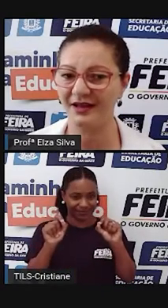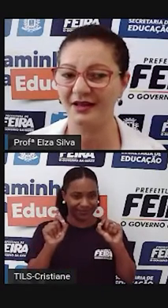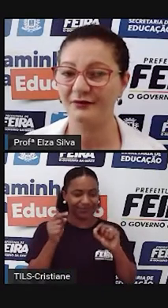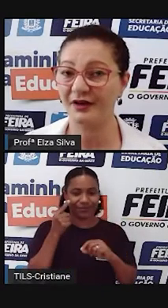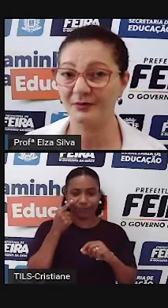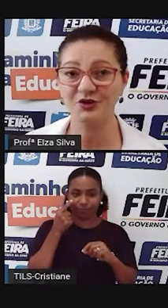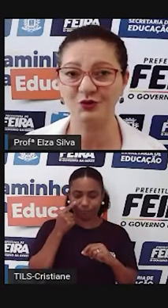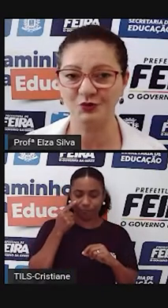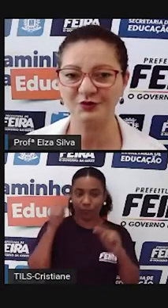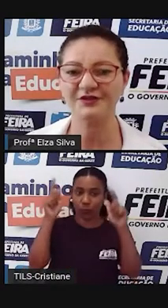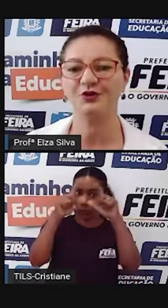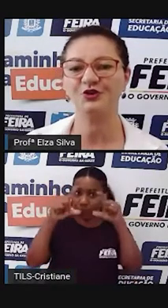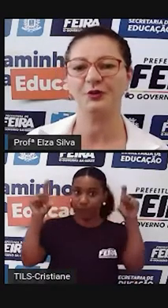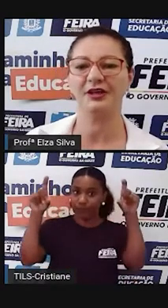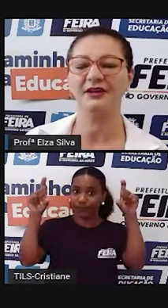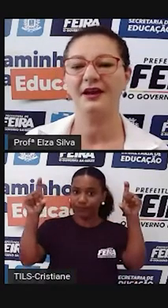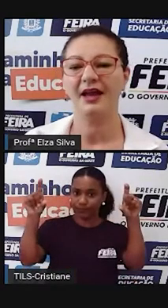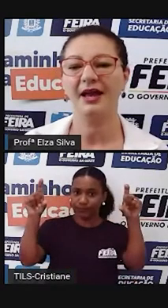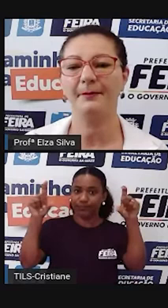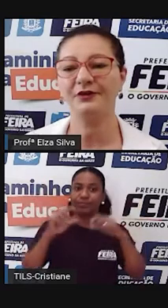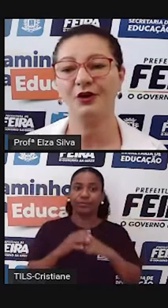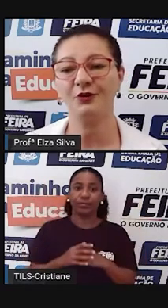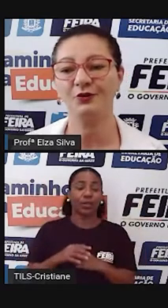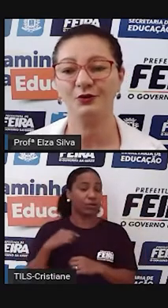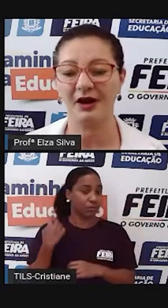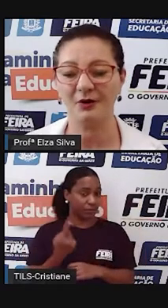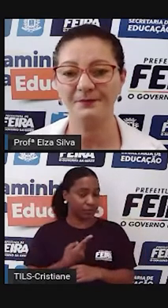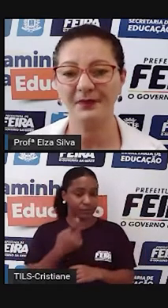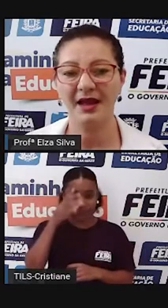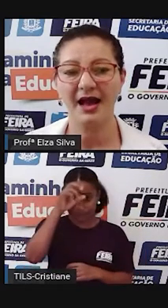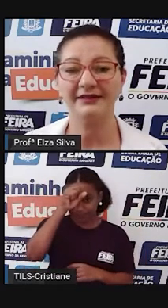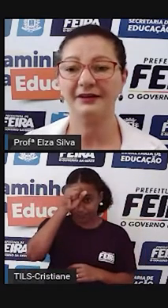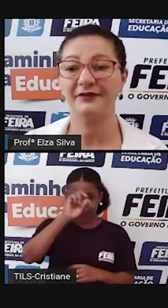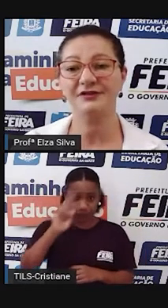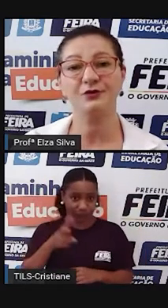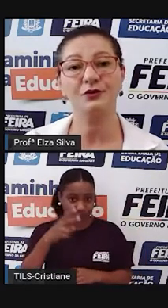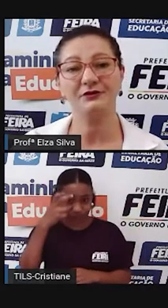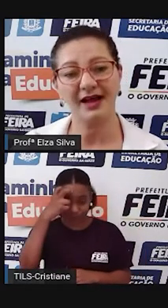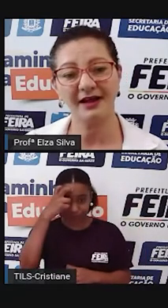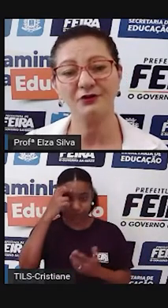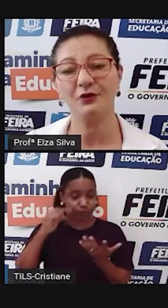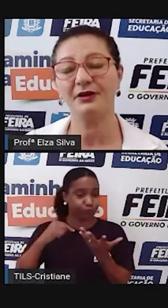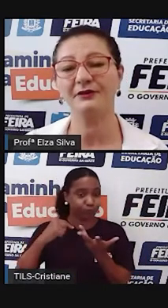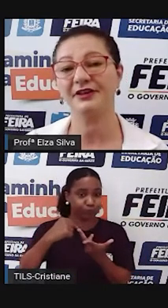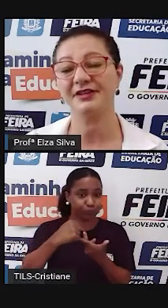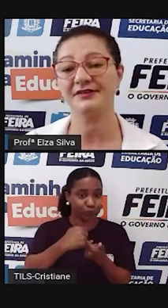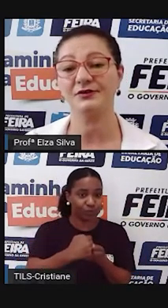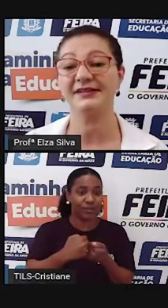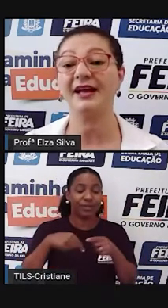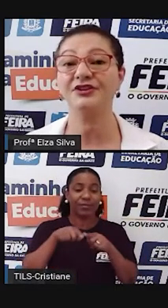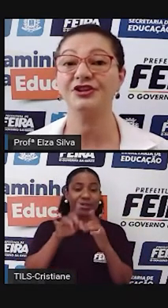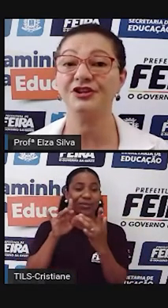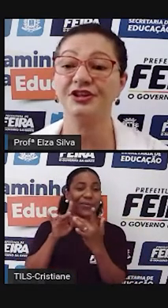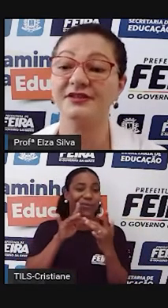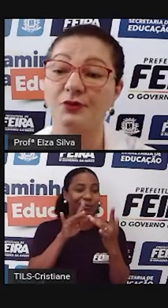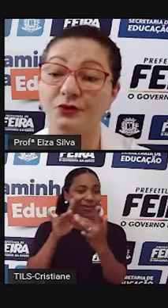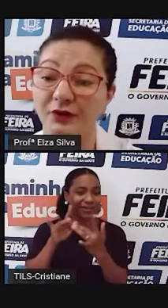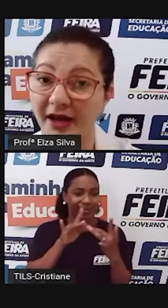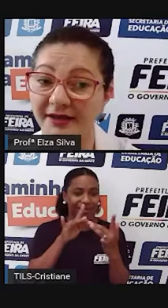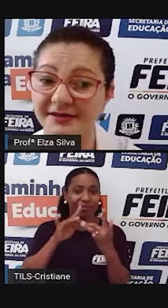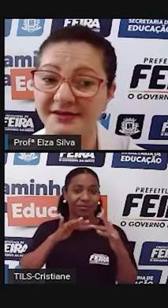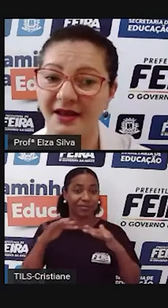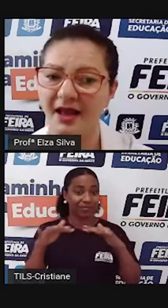aula? Vamos juntos construir repertório cultural através do contato com manifestações